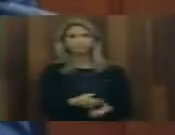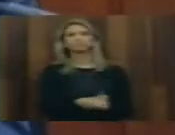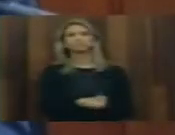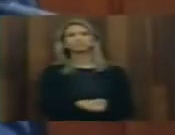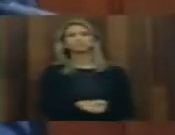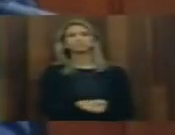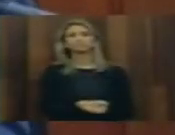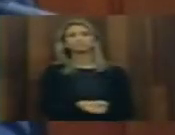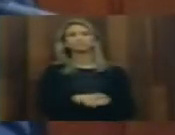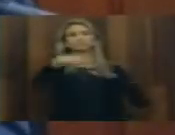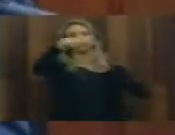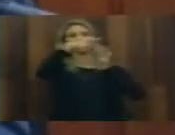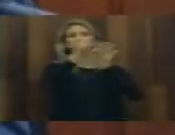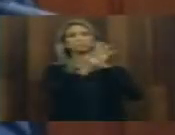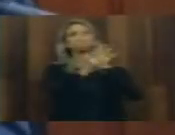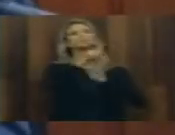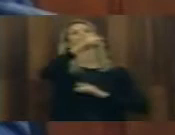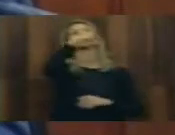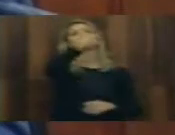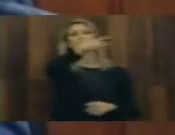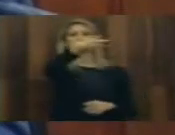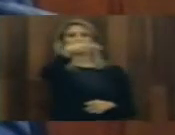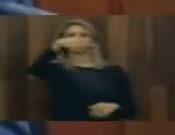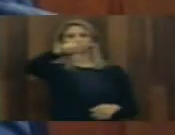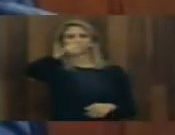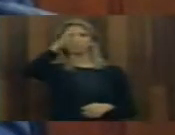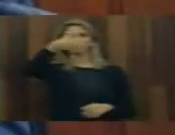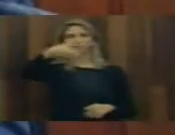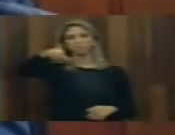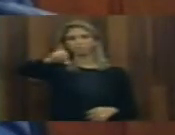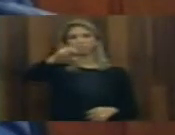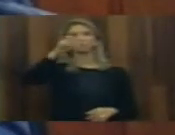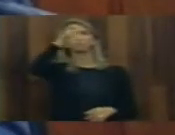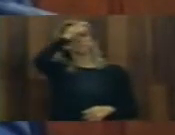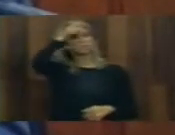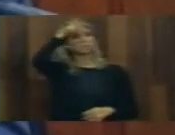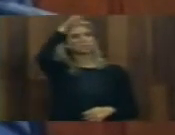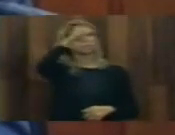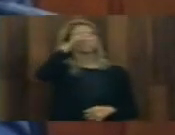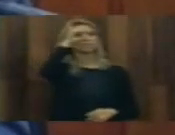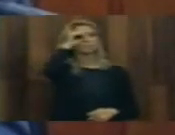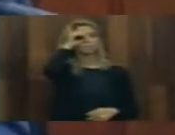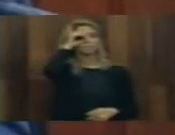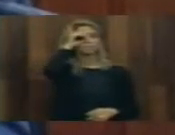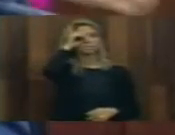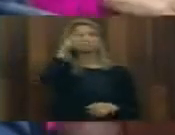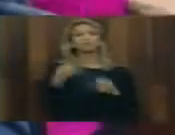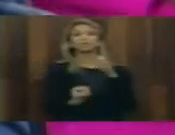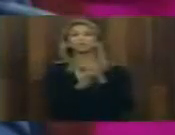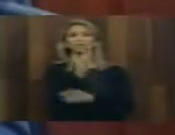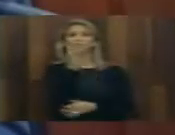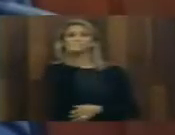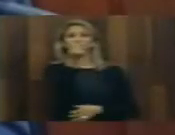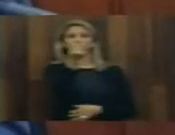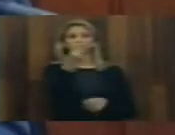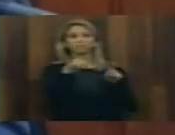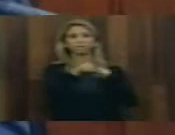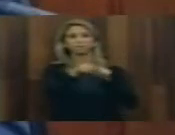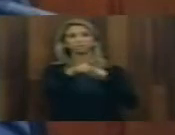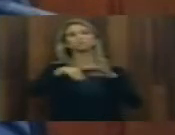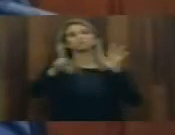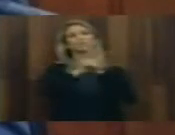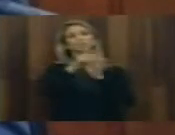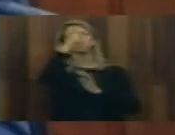unanimidade. Projeto de lei 239/19, promovente Adriano de Teves Moreno. Cria o Fundo Municipal dos Direitos da Pessoa